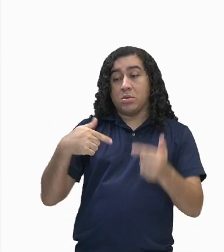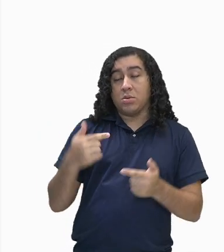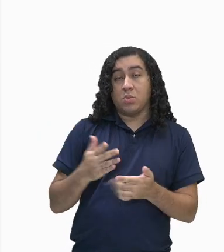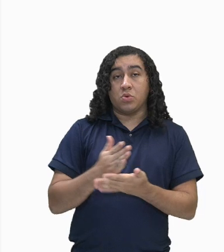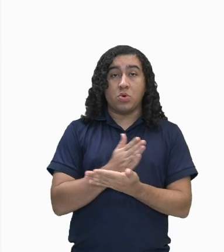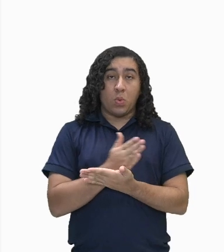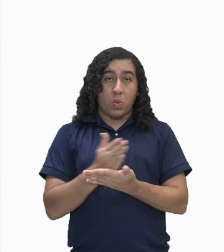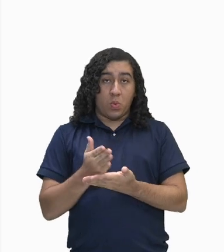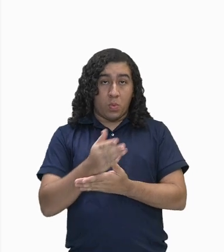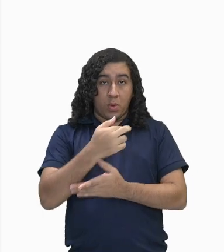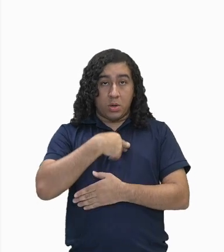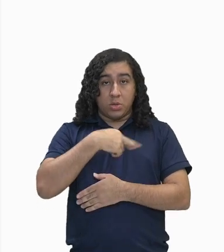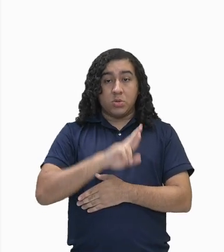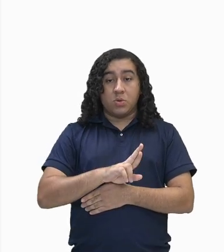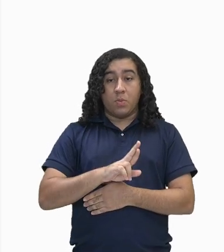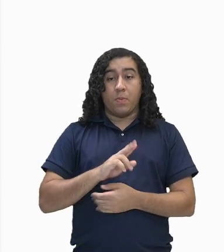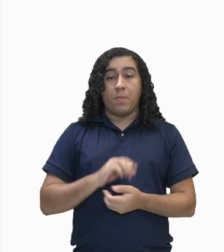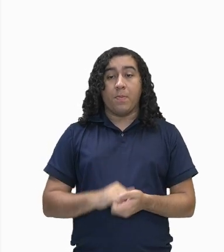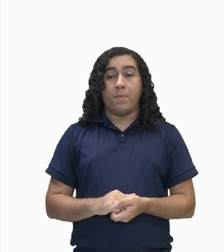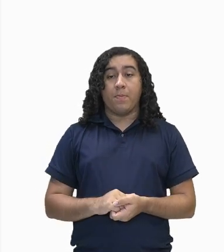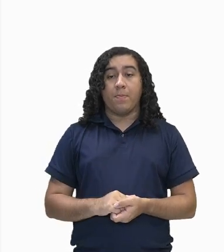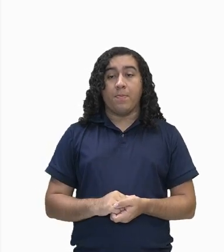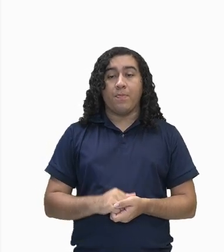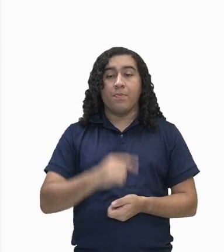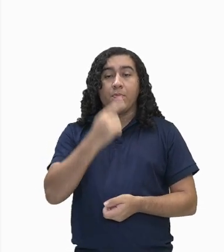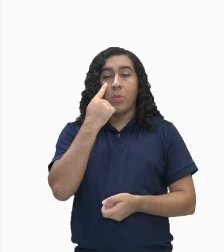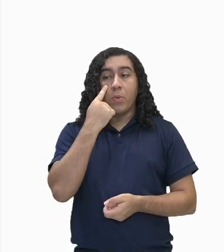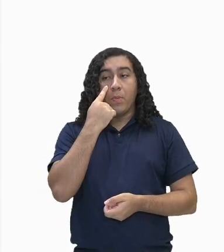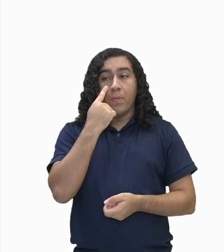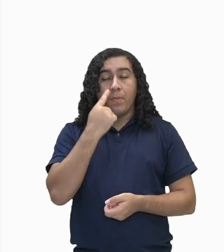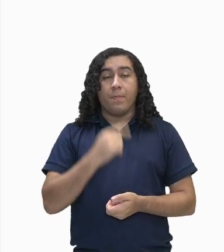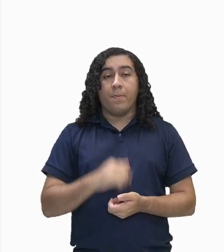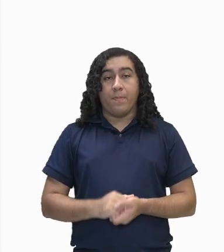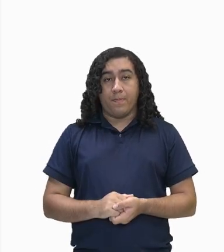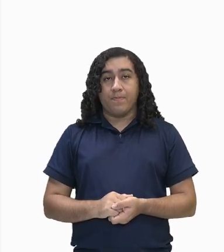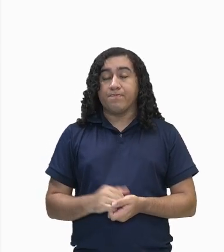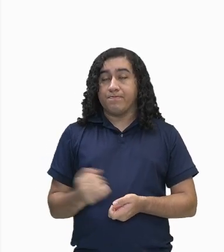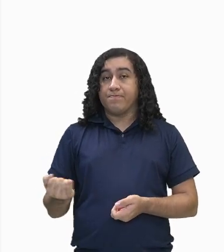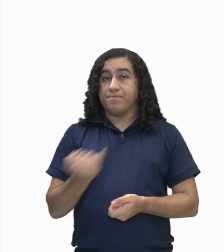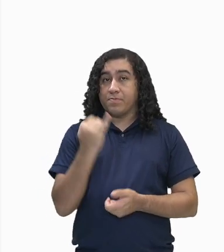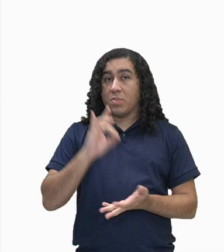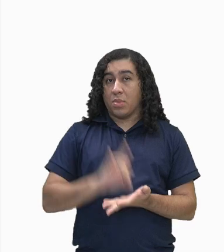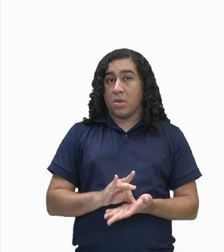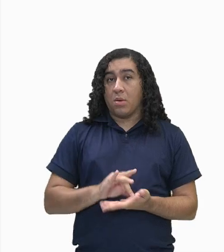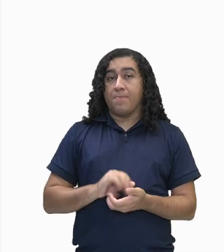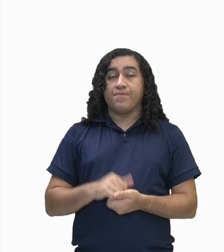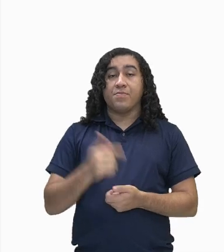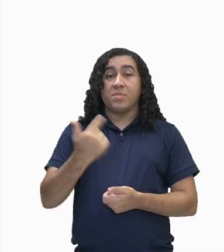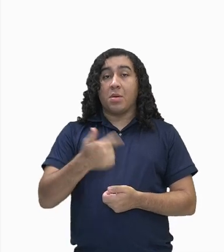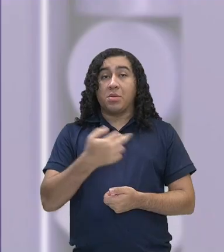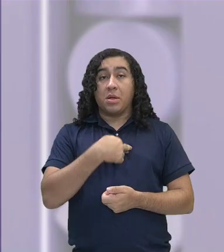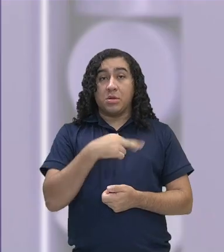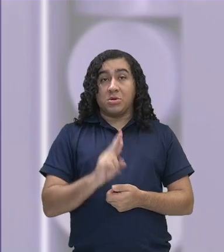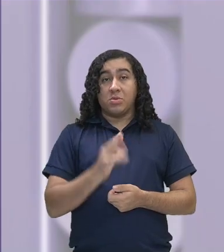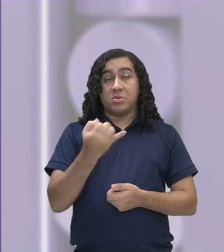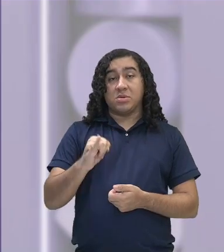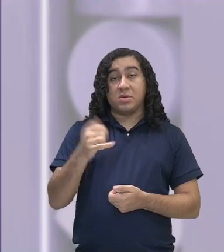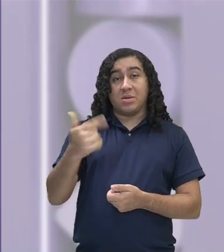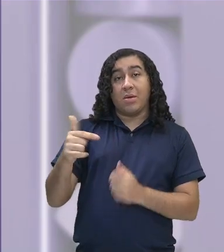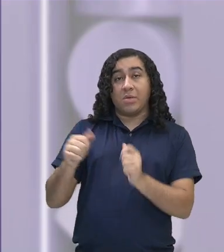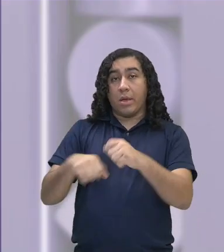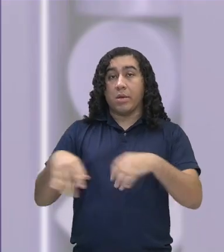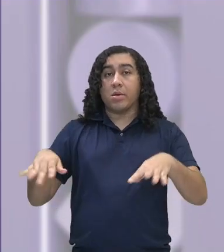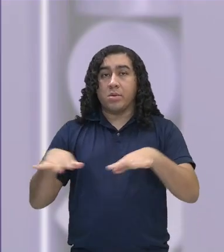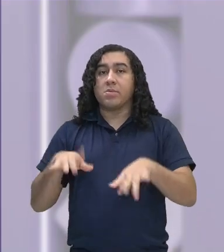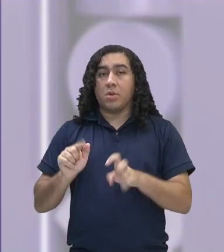determinada religião. Olha aí como é importante. Não existe religião sem rito. Isso é